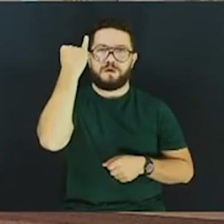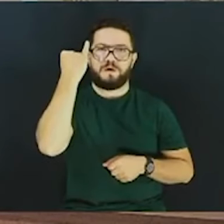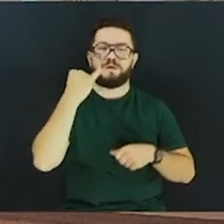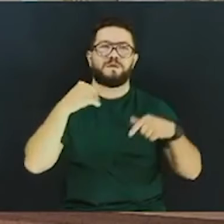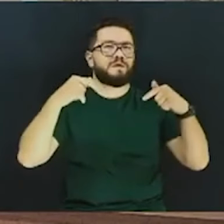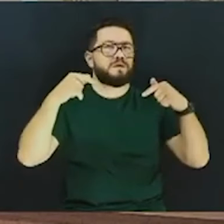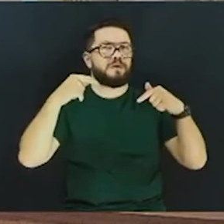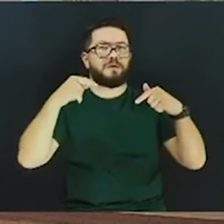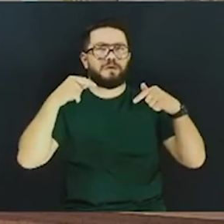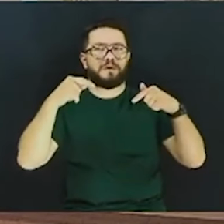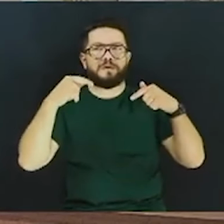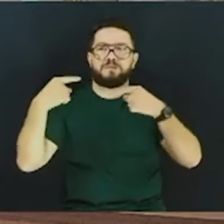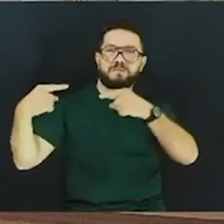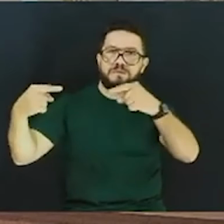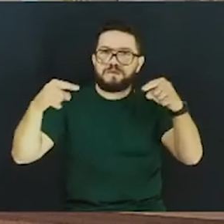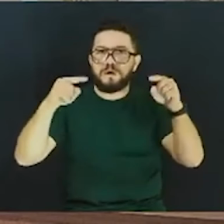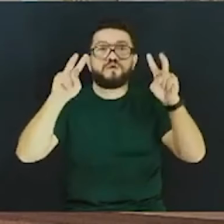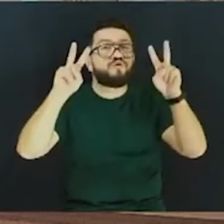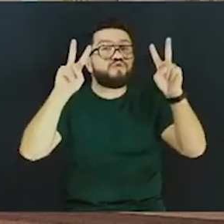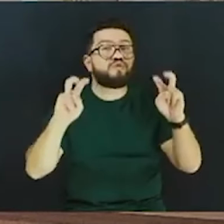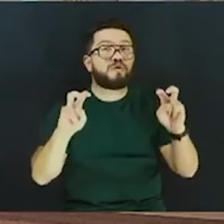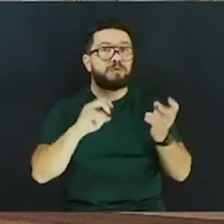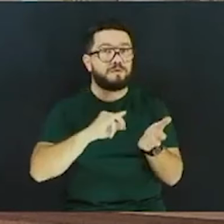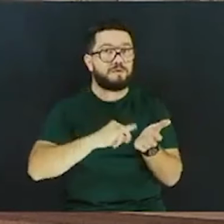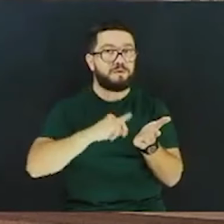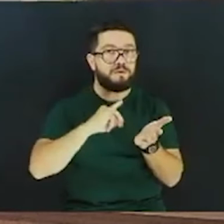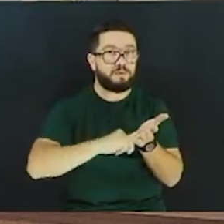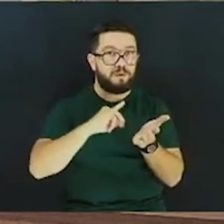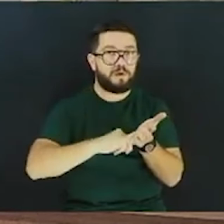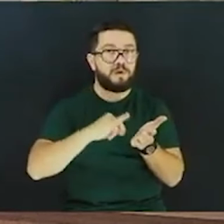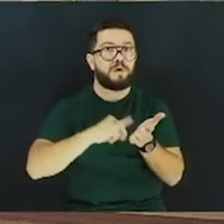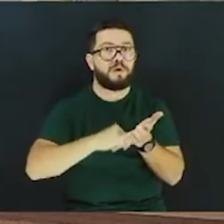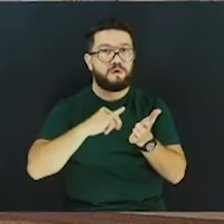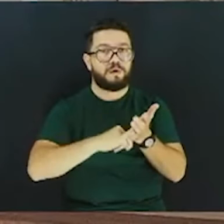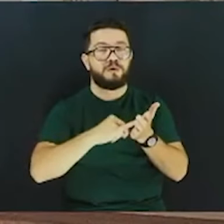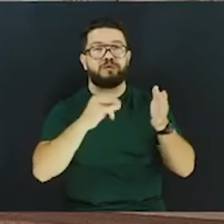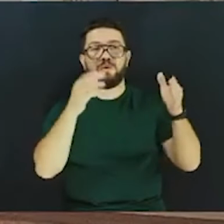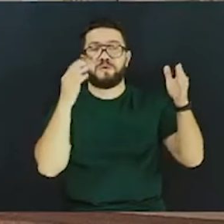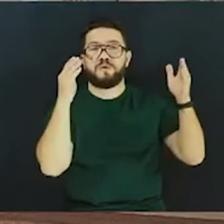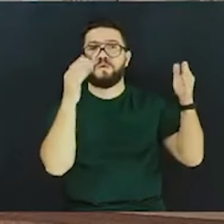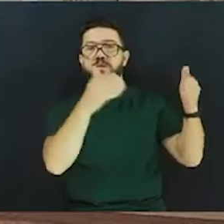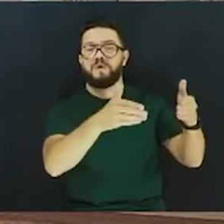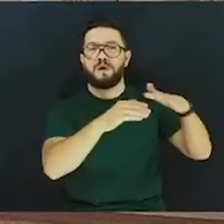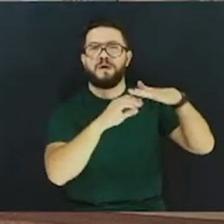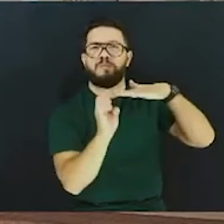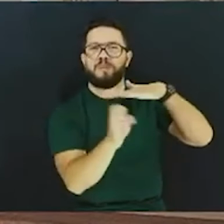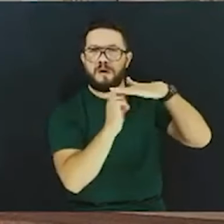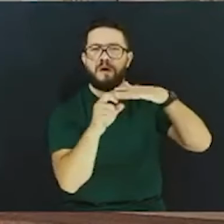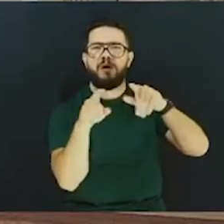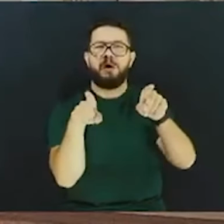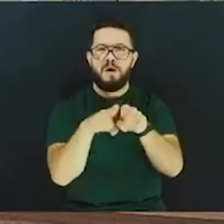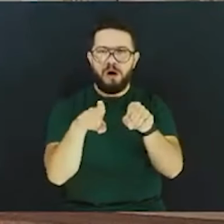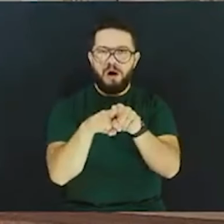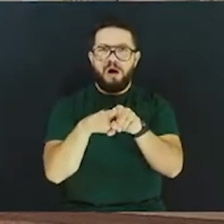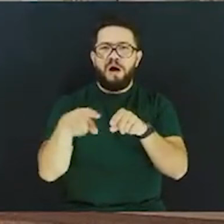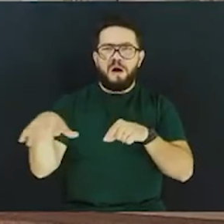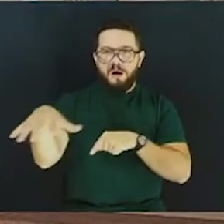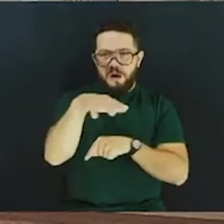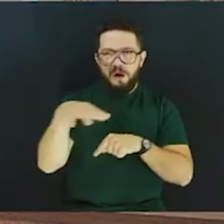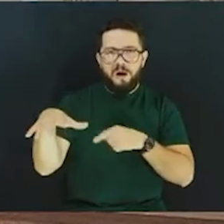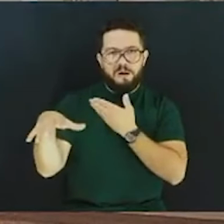pesada que cai sobre os empresários que cai sobre o setor público também aliás faço aqui menção a